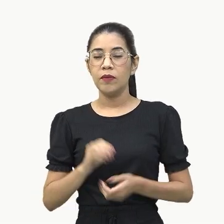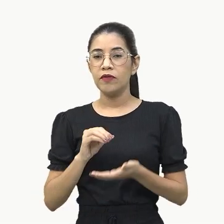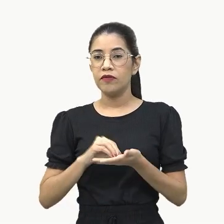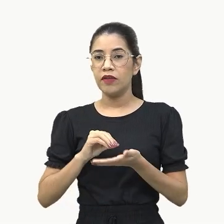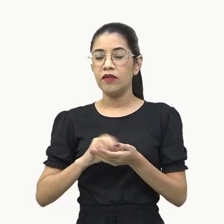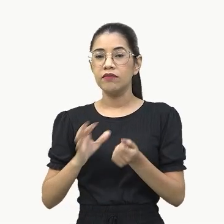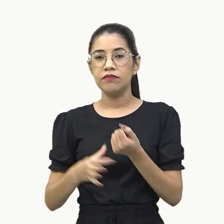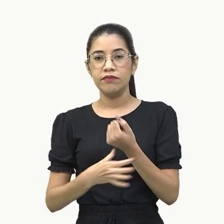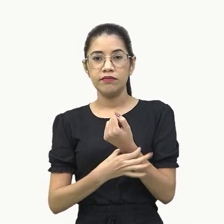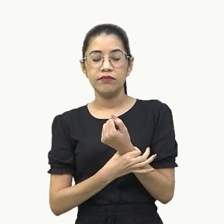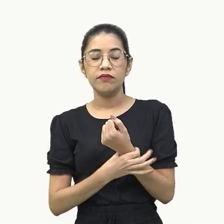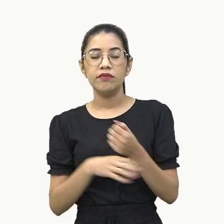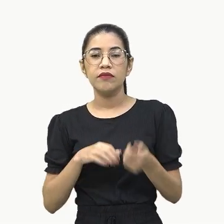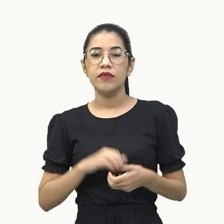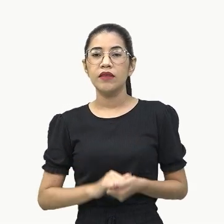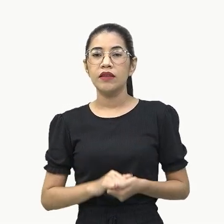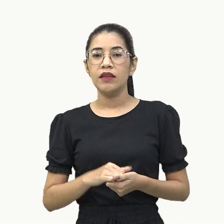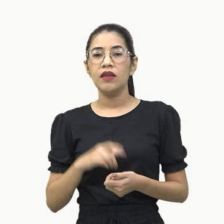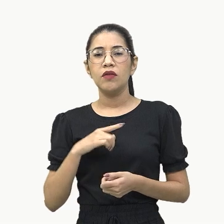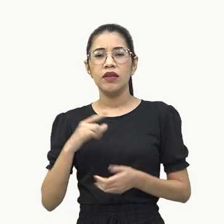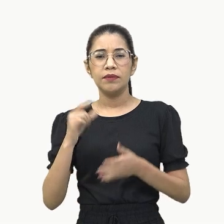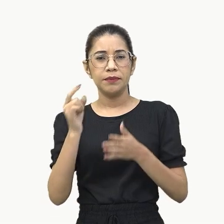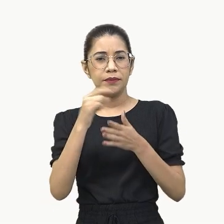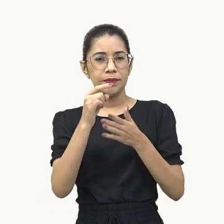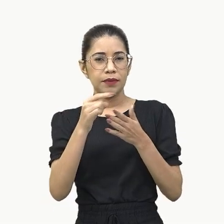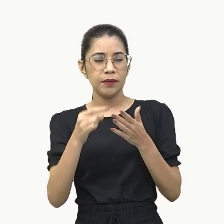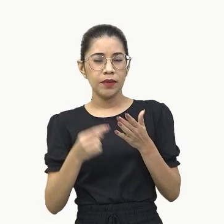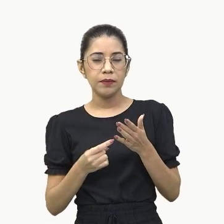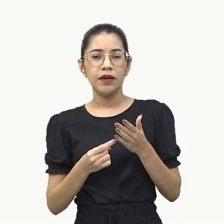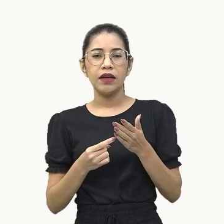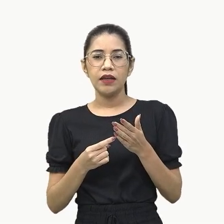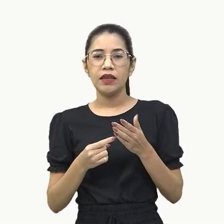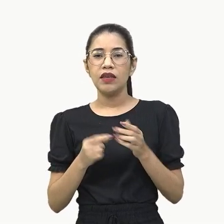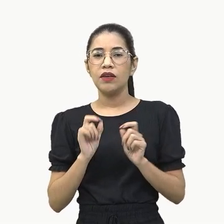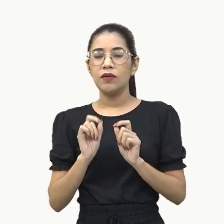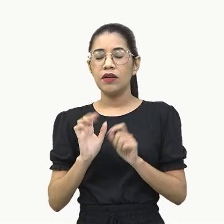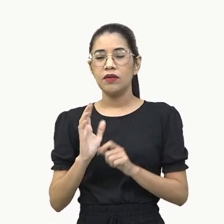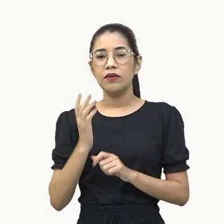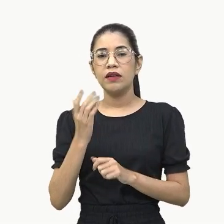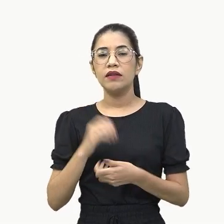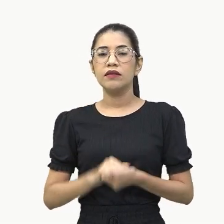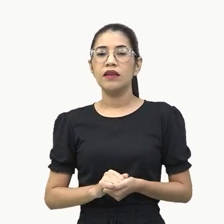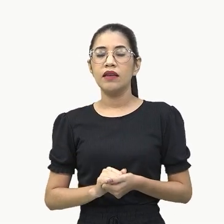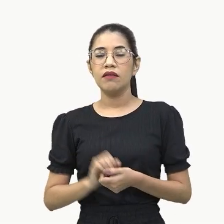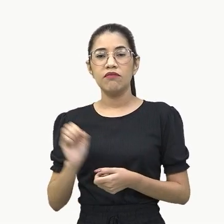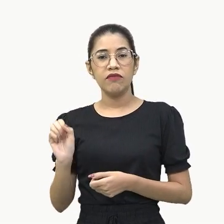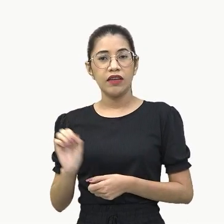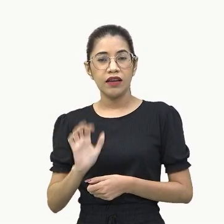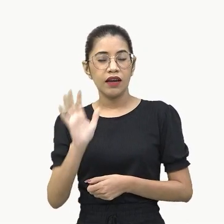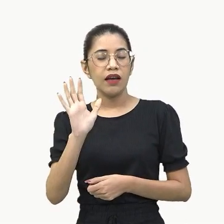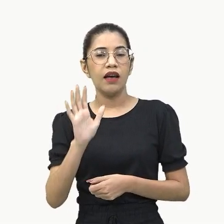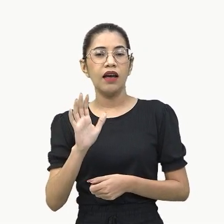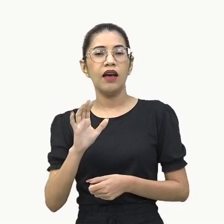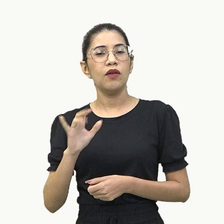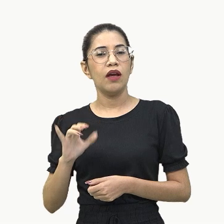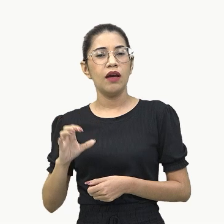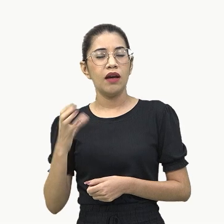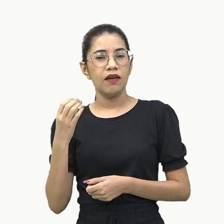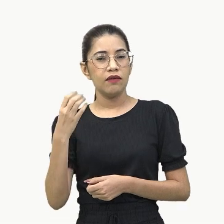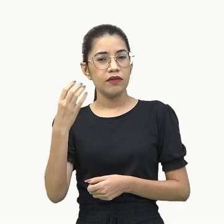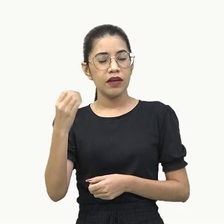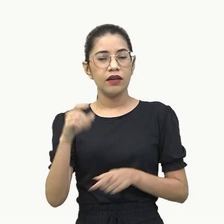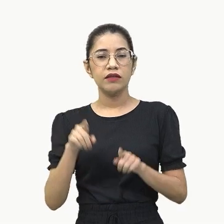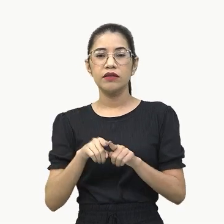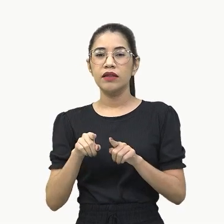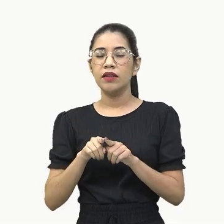nós temos aí a conjunção desses fatores acabam encarecendo aí as viagens os fretes né